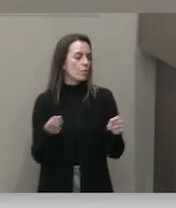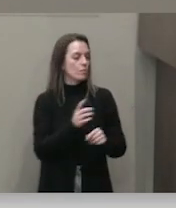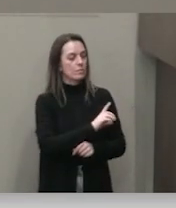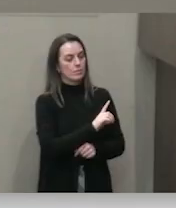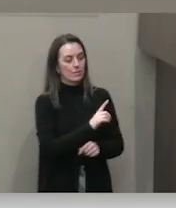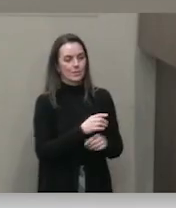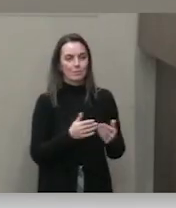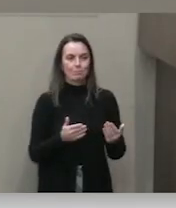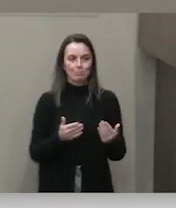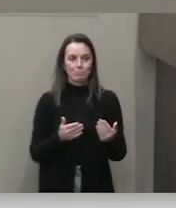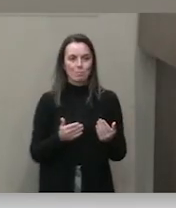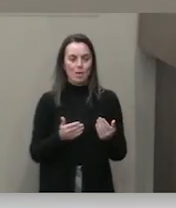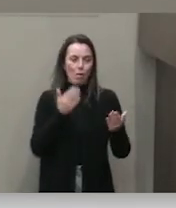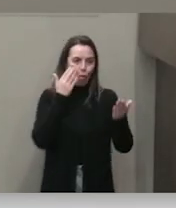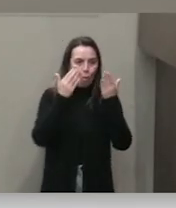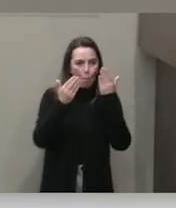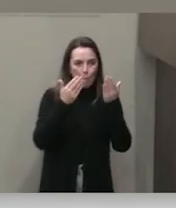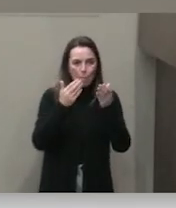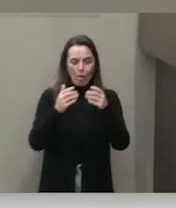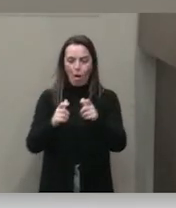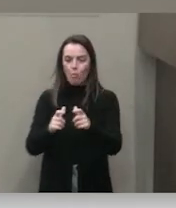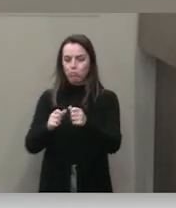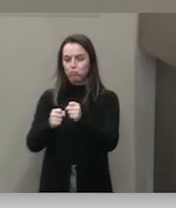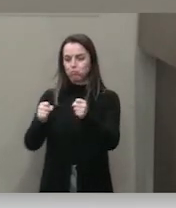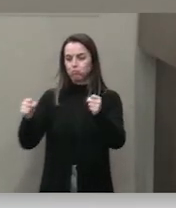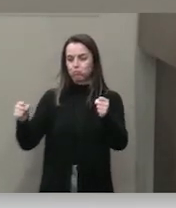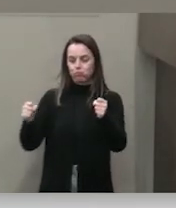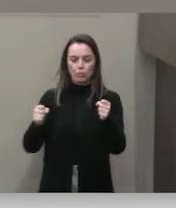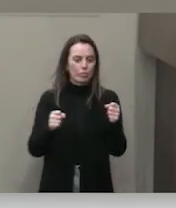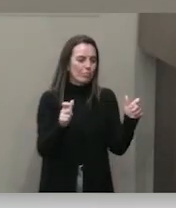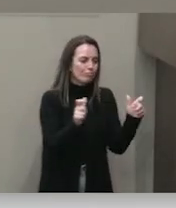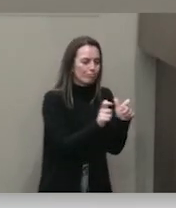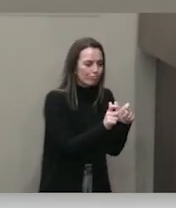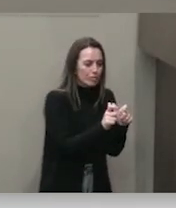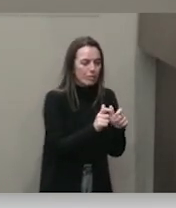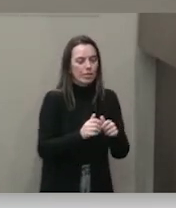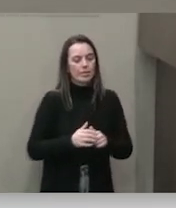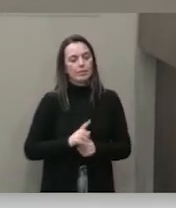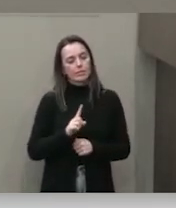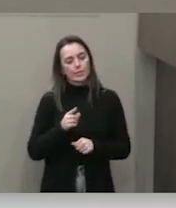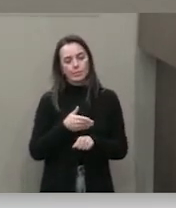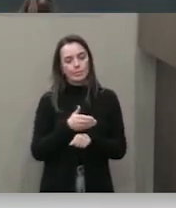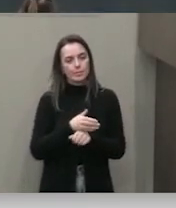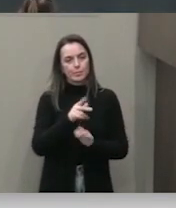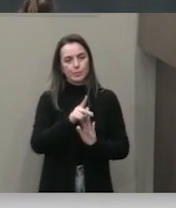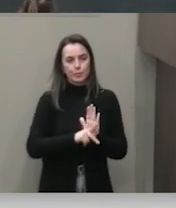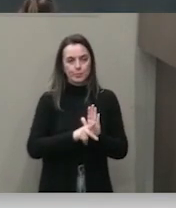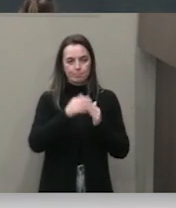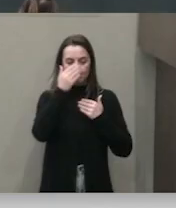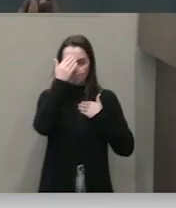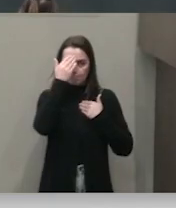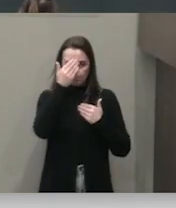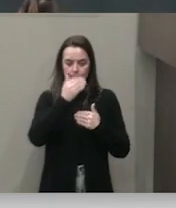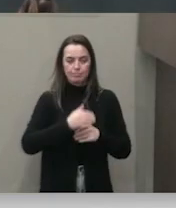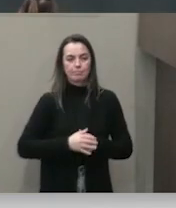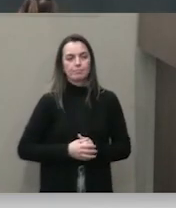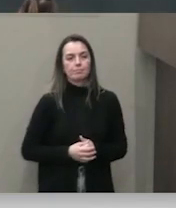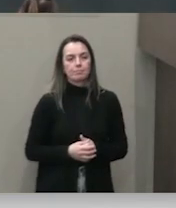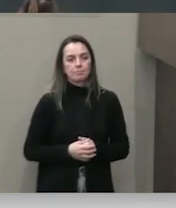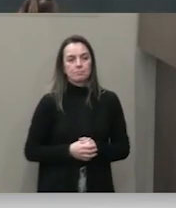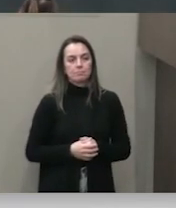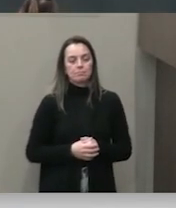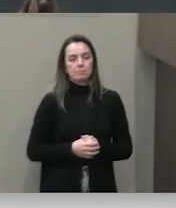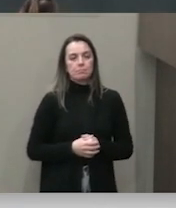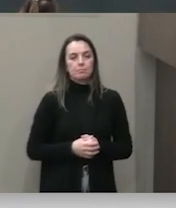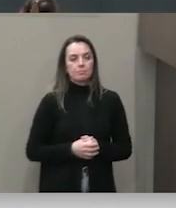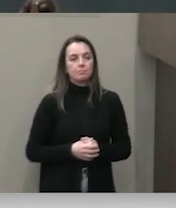seu tamanho, não conseguirão fazer parte do projeto. Obrigada. Obrigado, vereadora Ada de